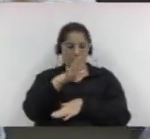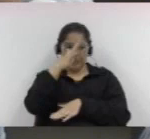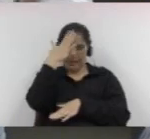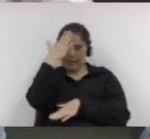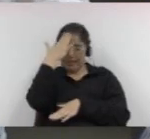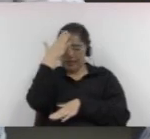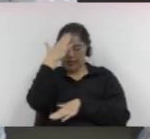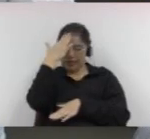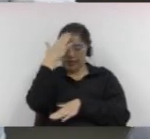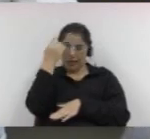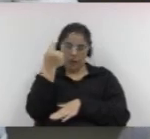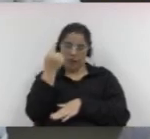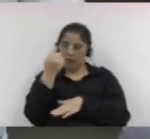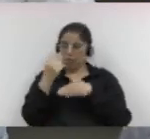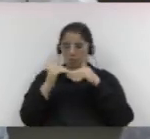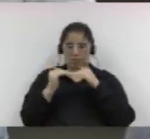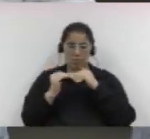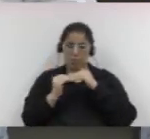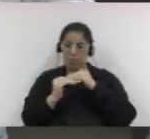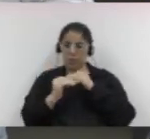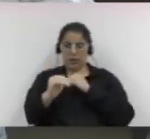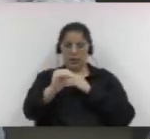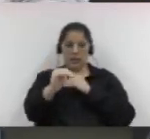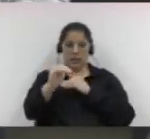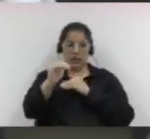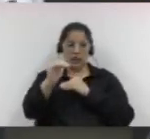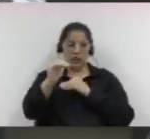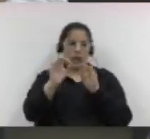uma pista simplesmente